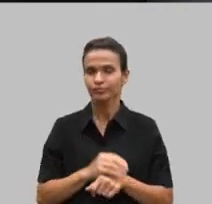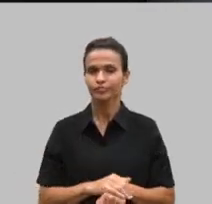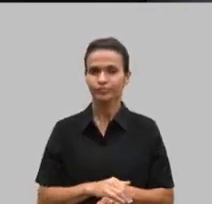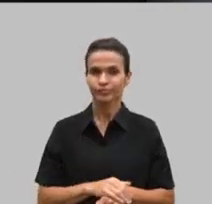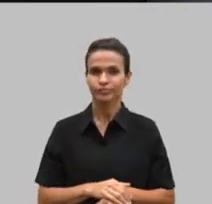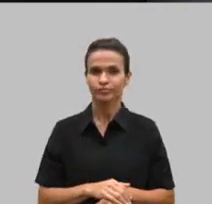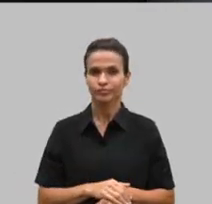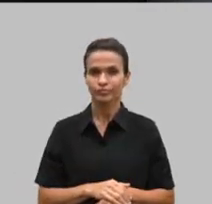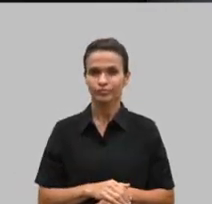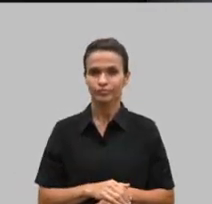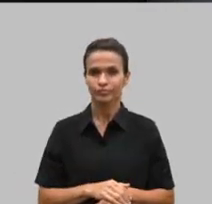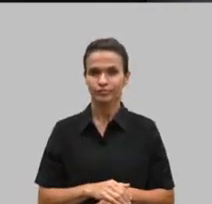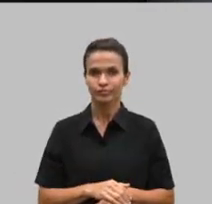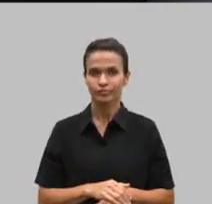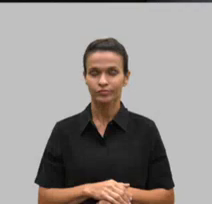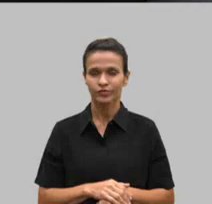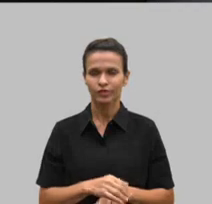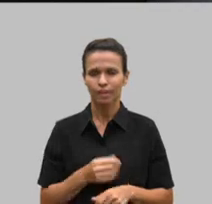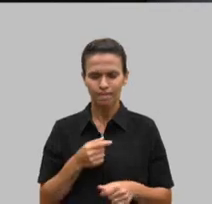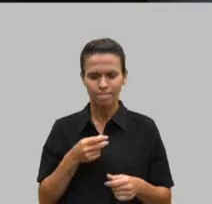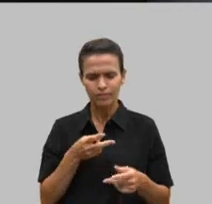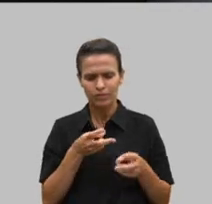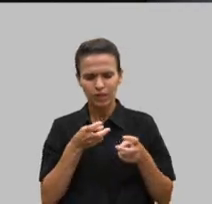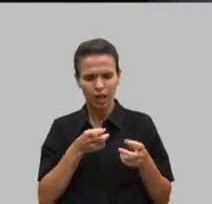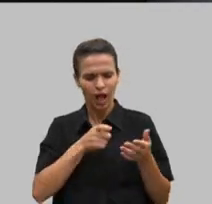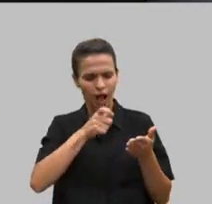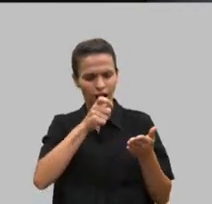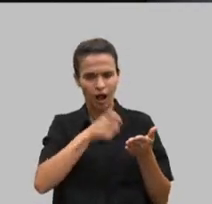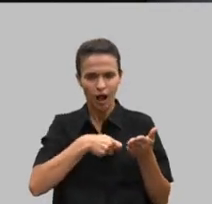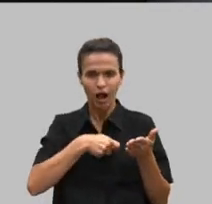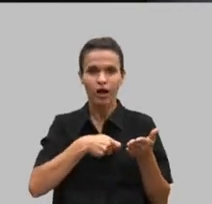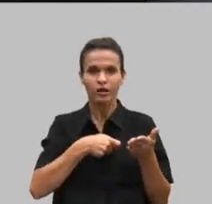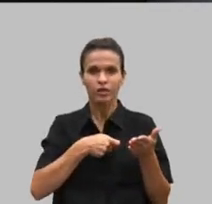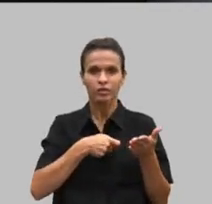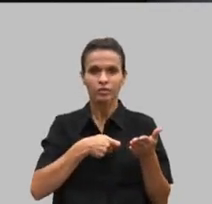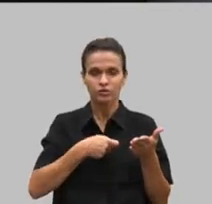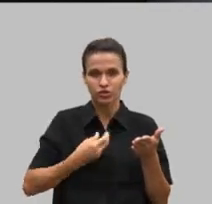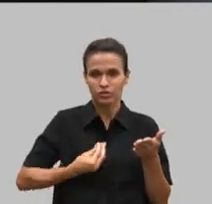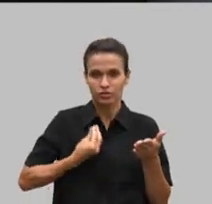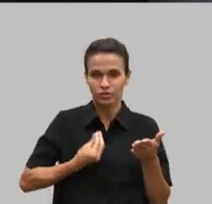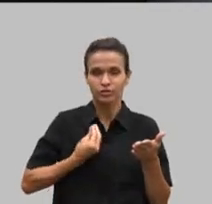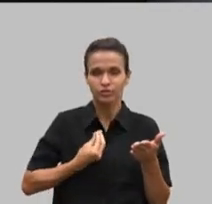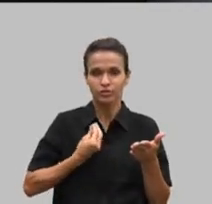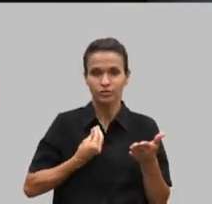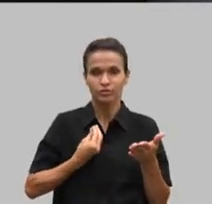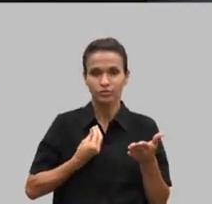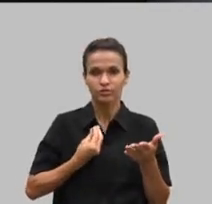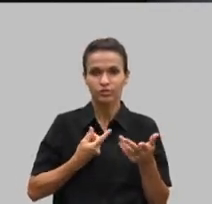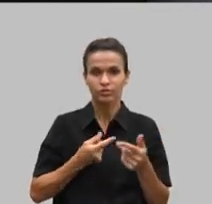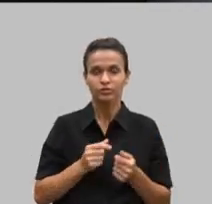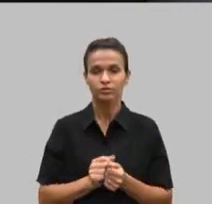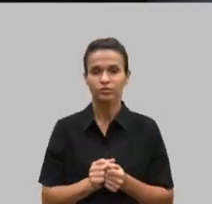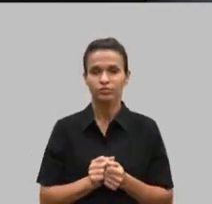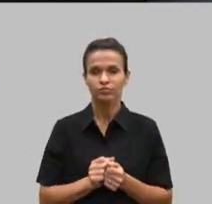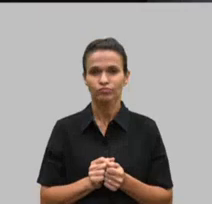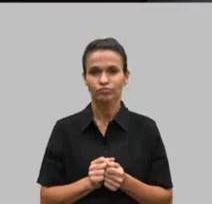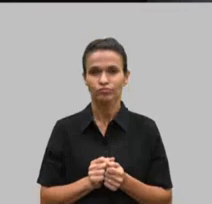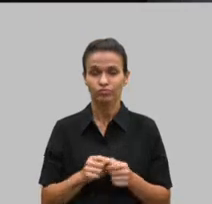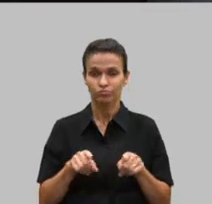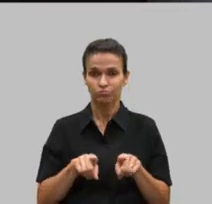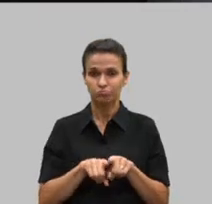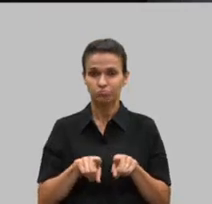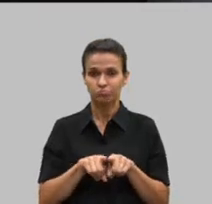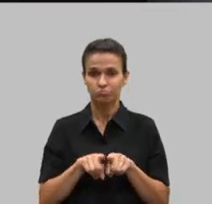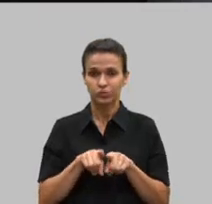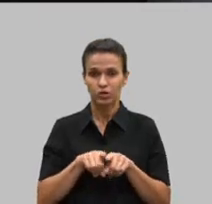que ao assinar a lista de presença que estejam de posse da cédulas de votação você